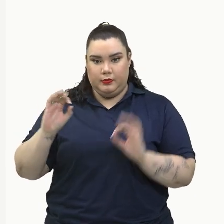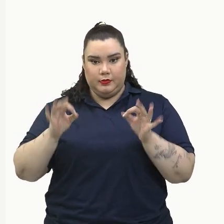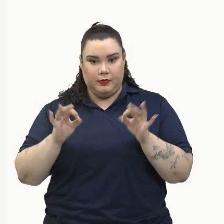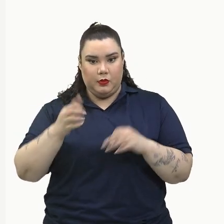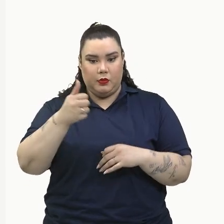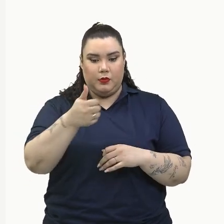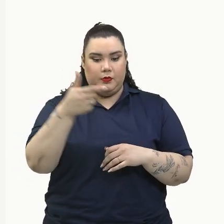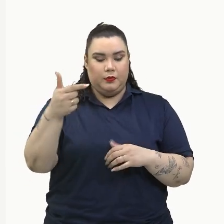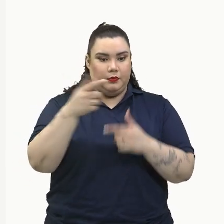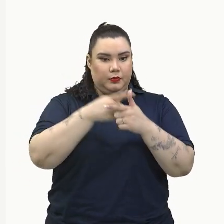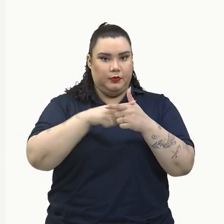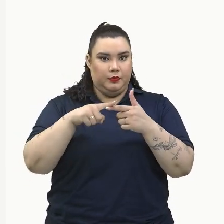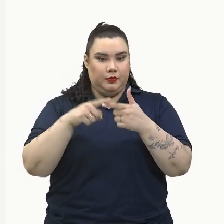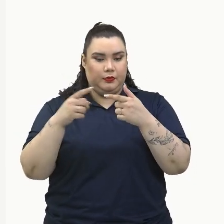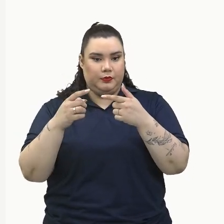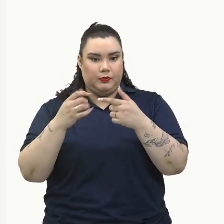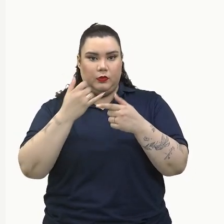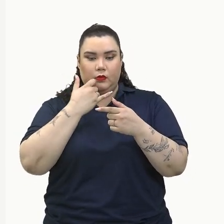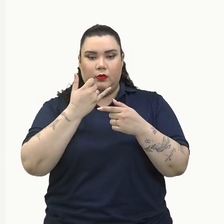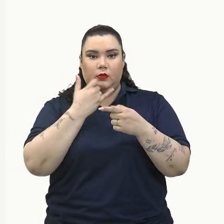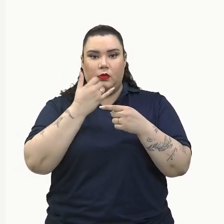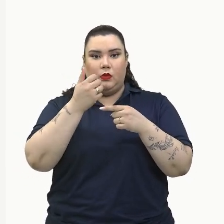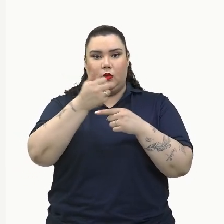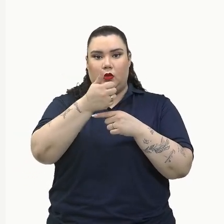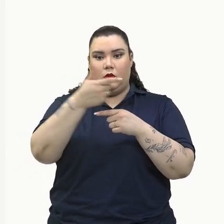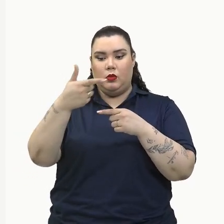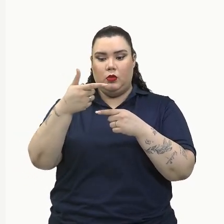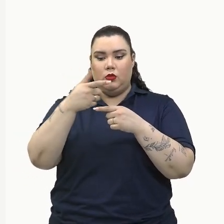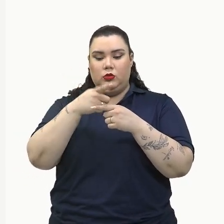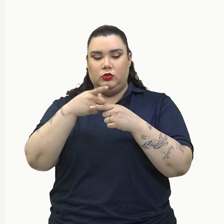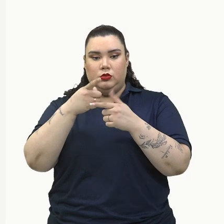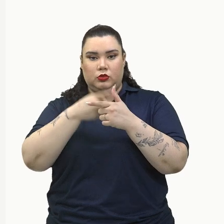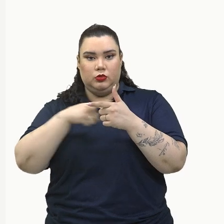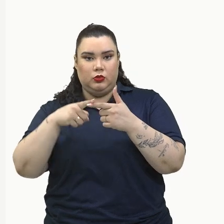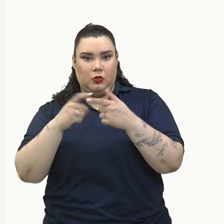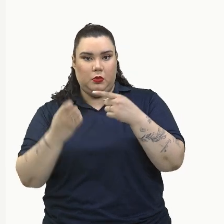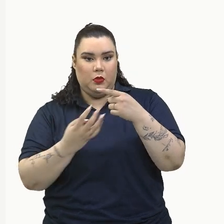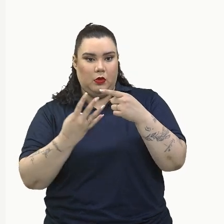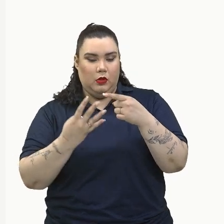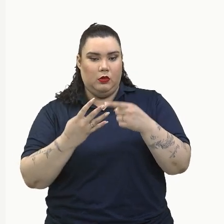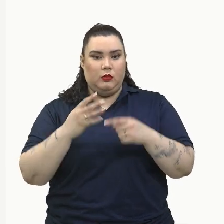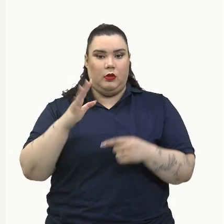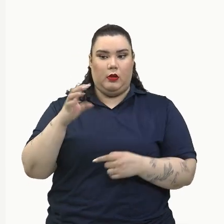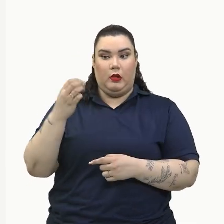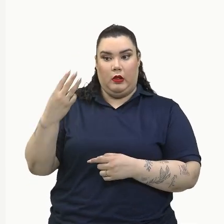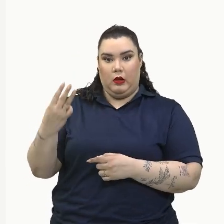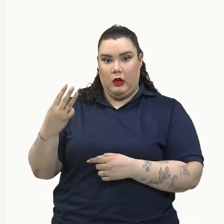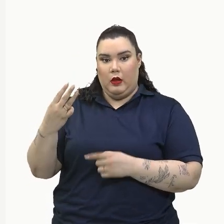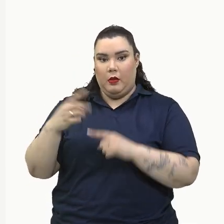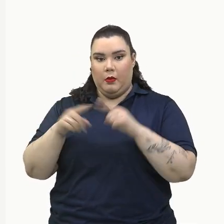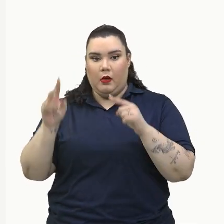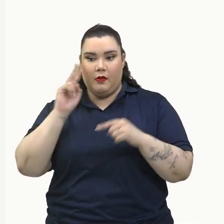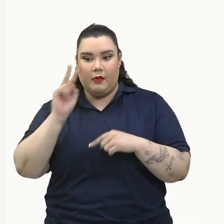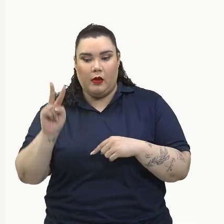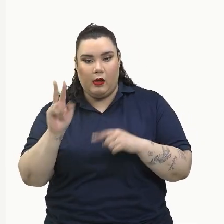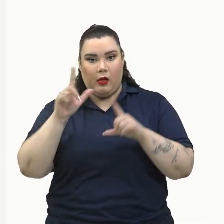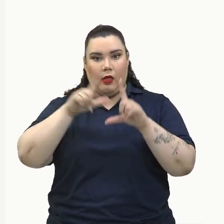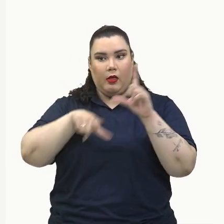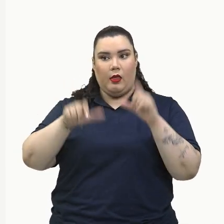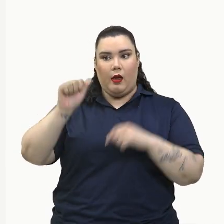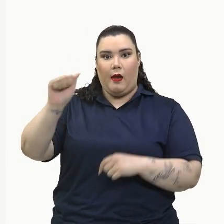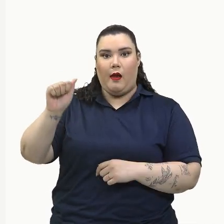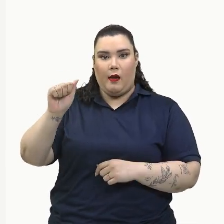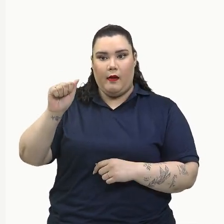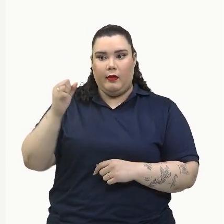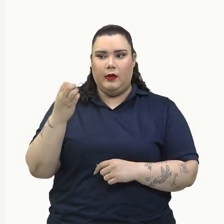4. Quer dizer, 3, né, 12 dividido por 4. Aí você vem aqui para as alternativas e dá de cara logo na alternativa A